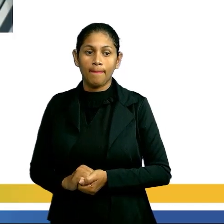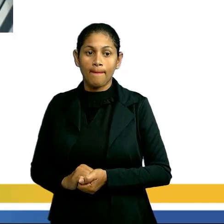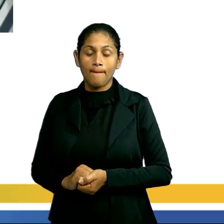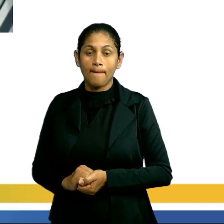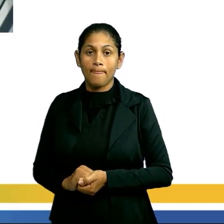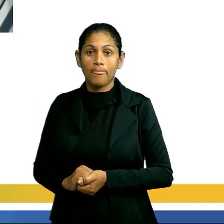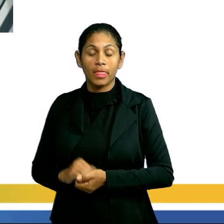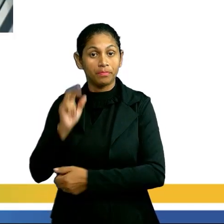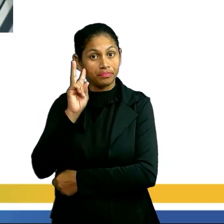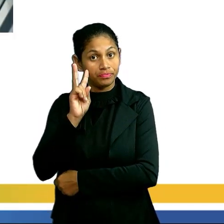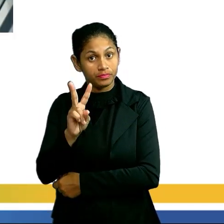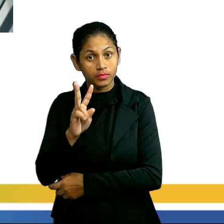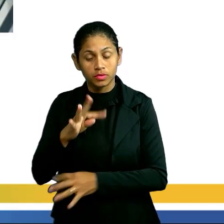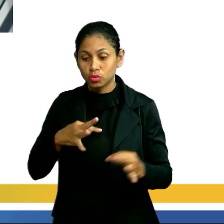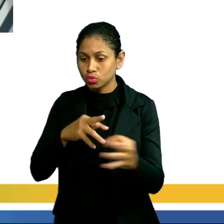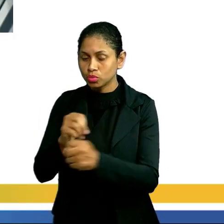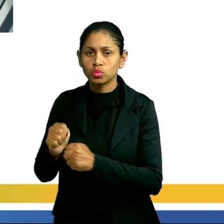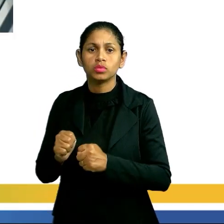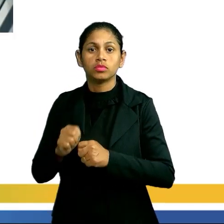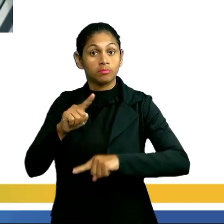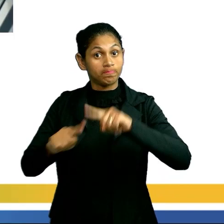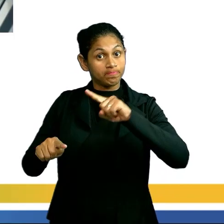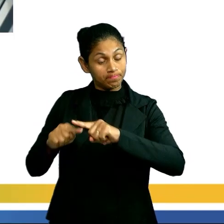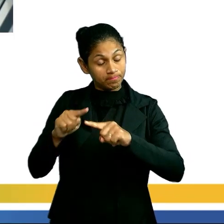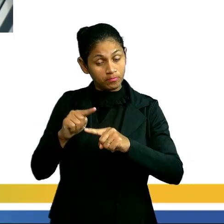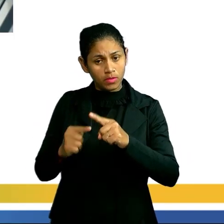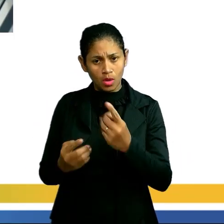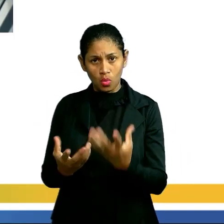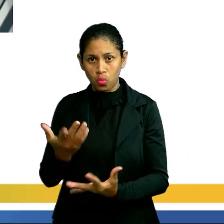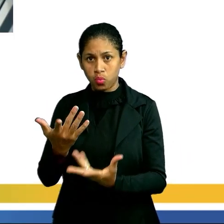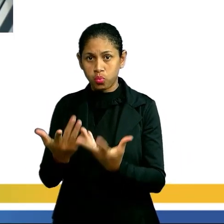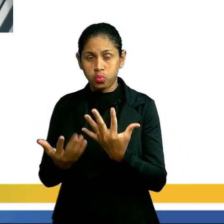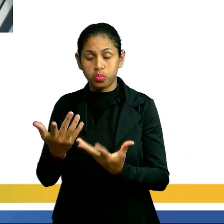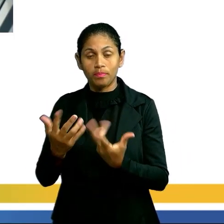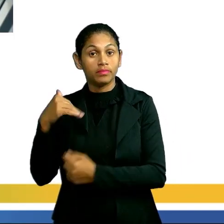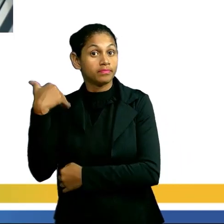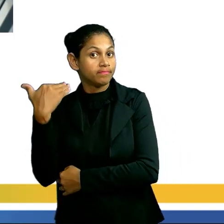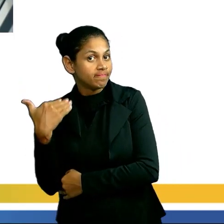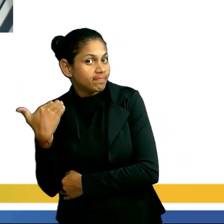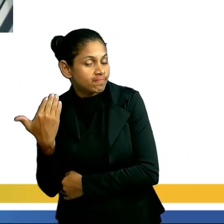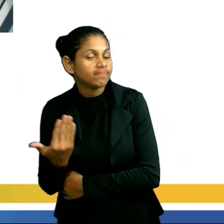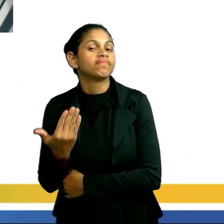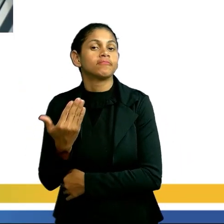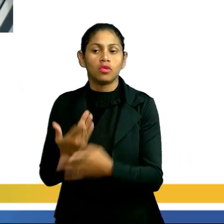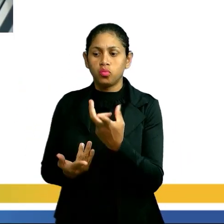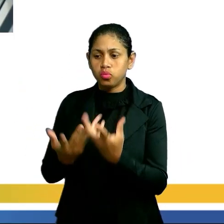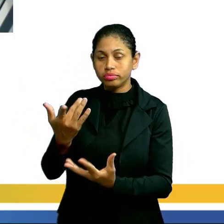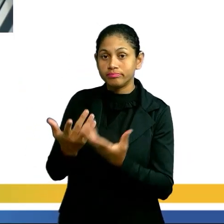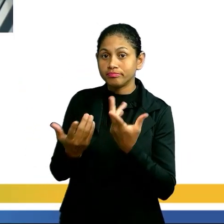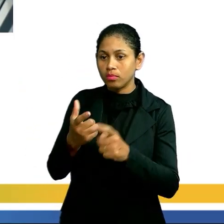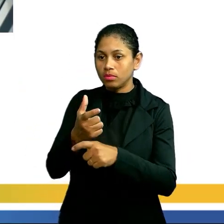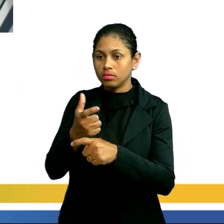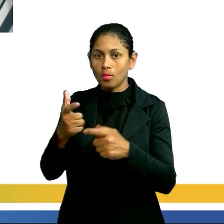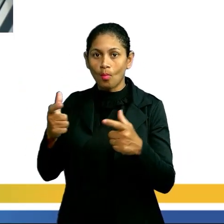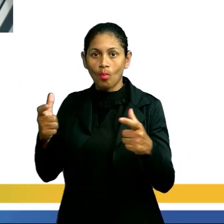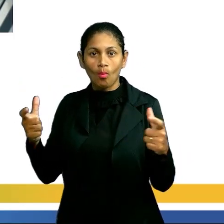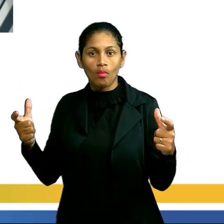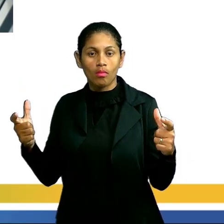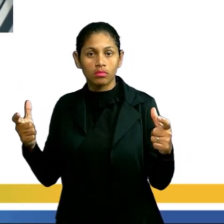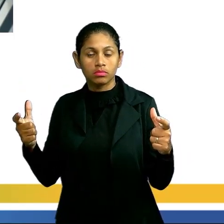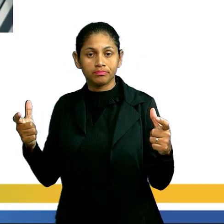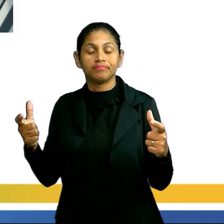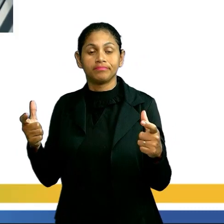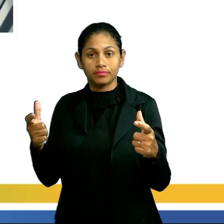Como a gente viu, todos os corpos eles são submetidos ao aquecimento. Então, quando aquecido, eles vão apresentar uma dilatação térmica que